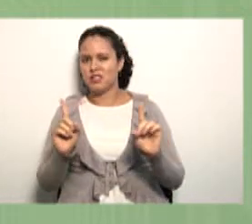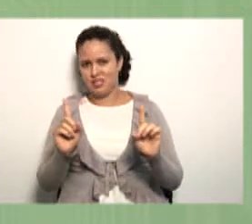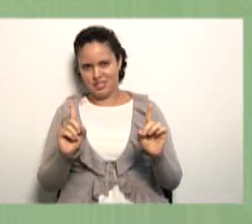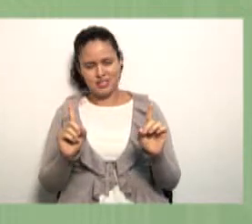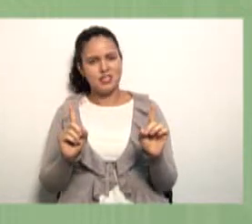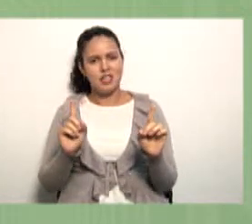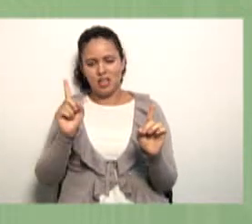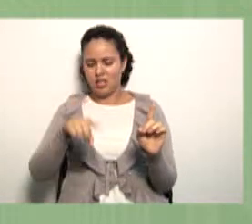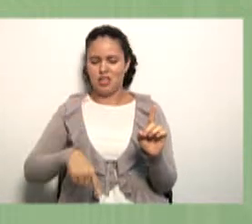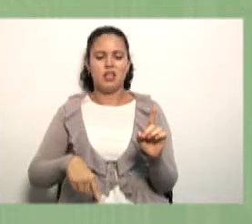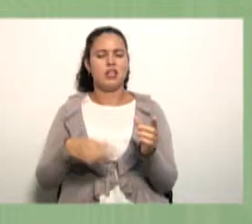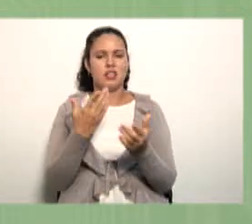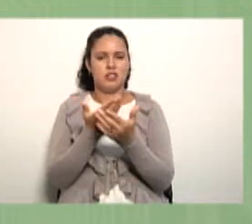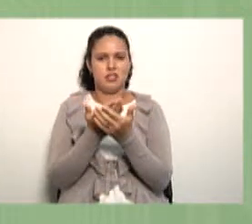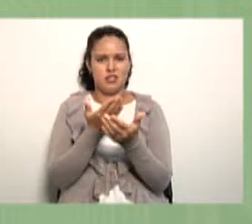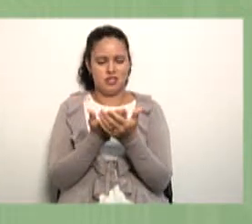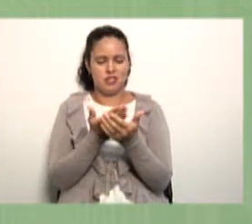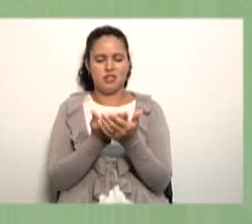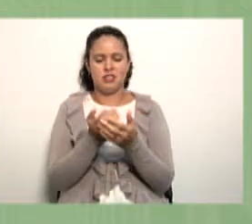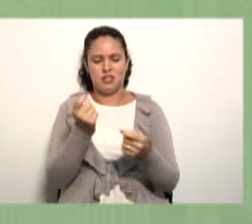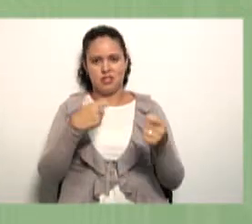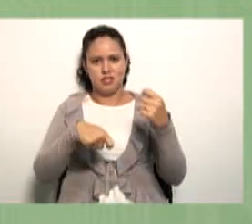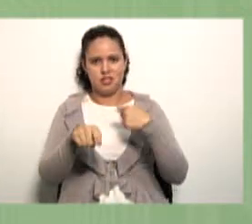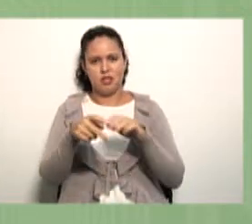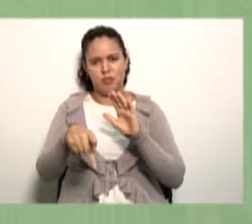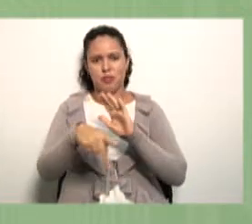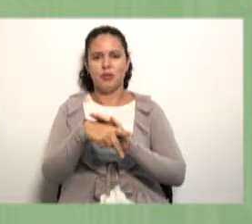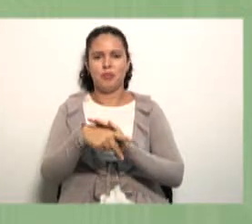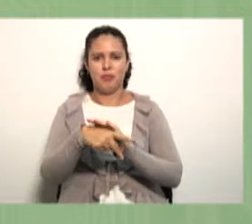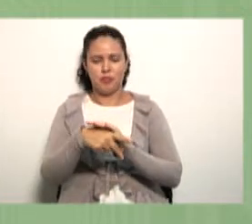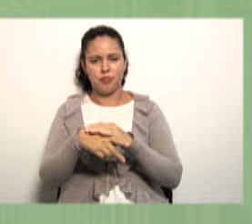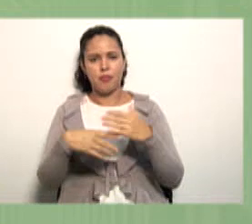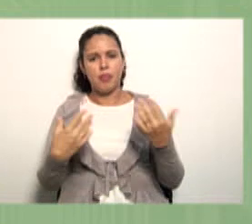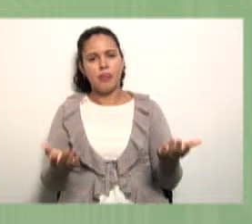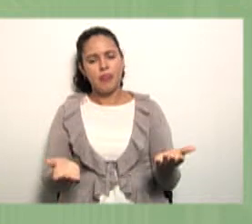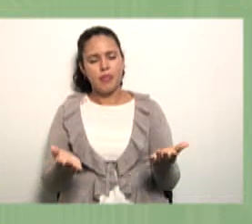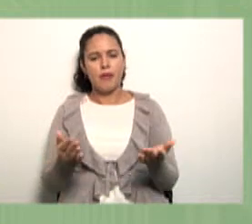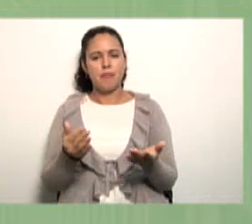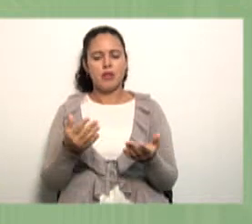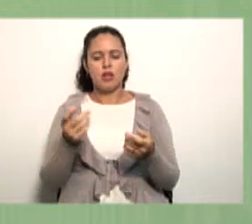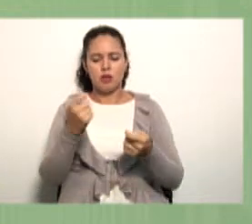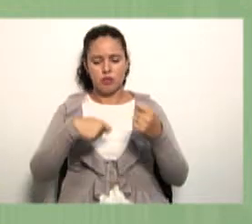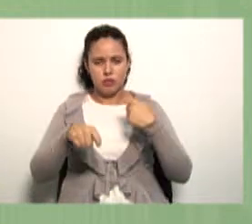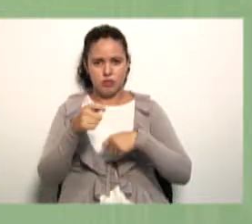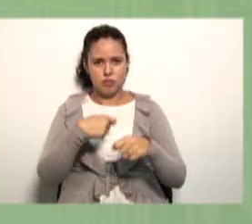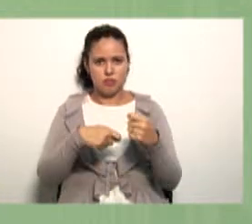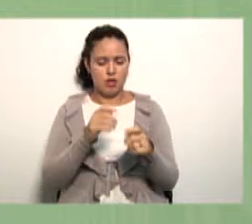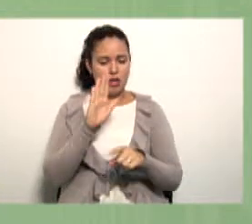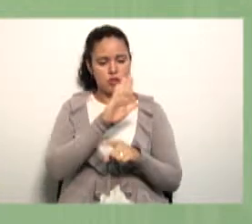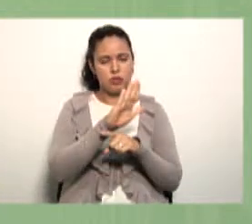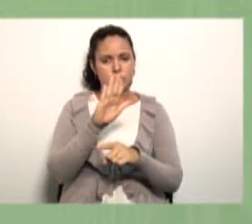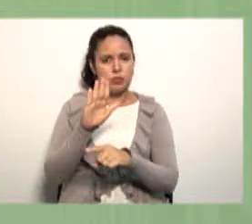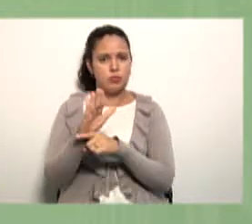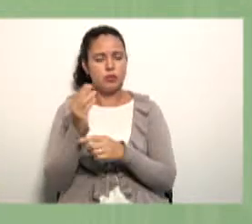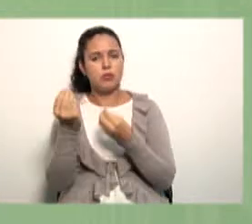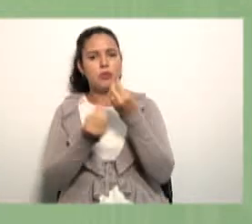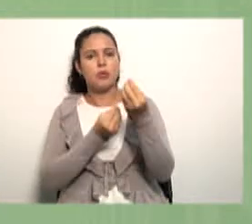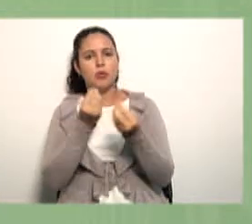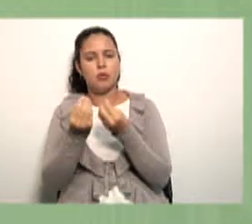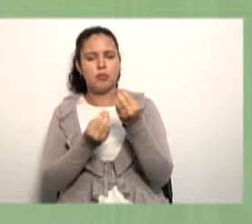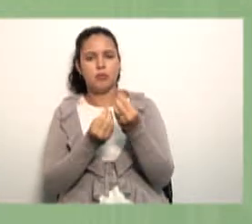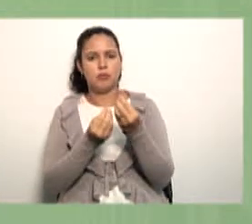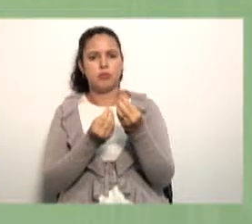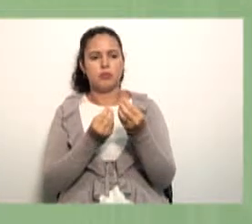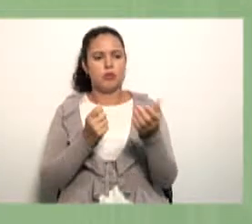dos problemas que a economia usa. Ela vai estudar esse problema trazendo algumas soluções. Por exemplo, a solução de consumir menos